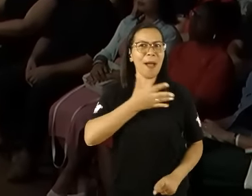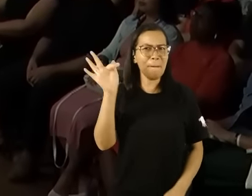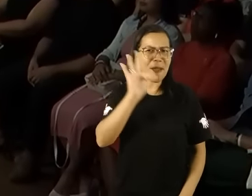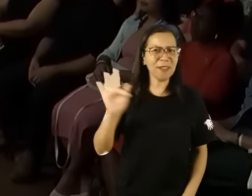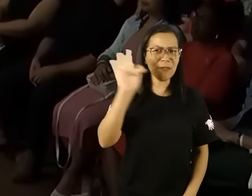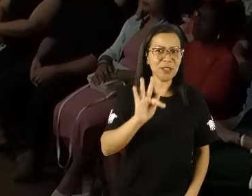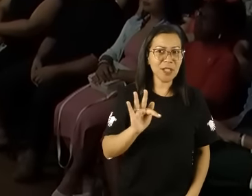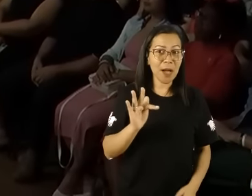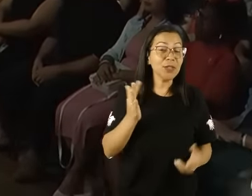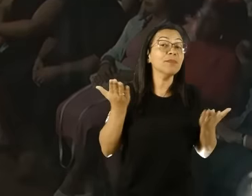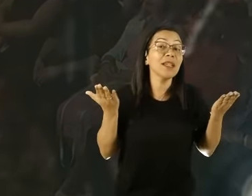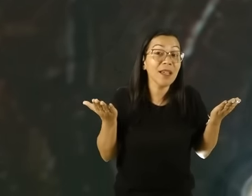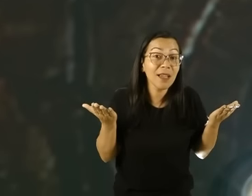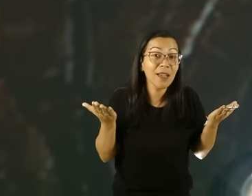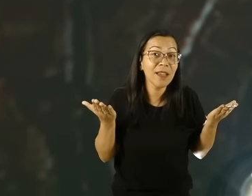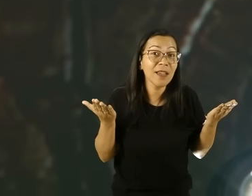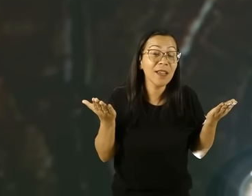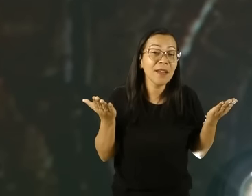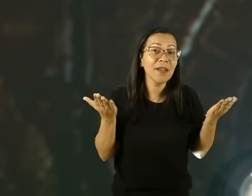Para lembrar do quê?